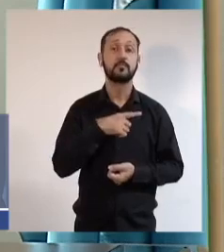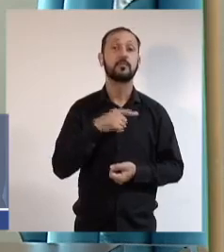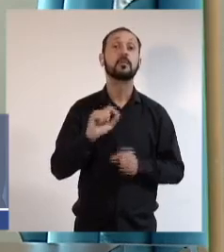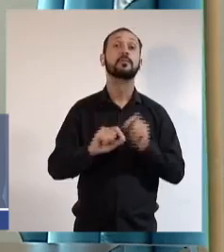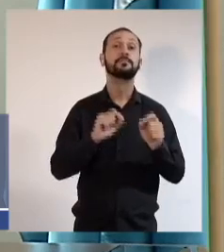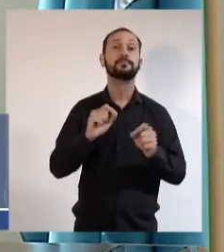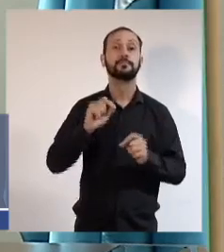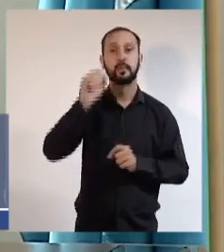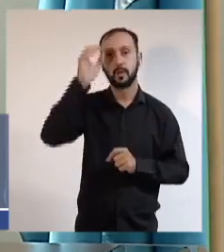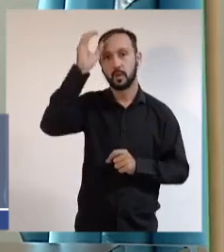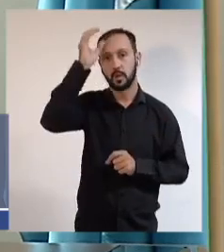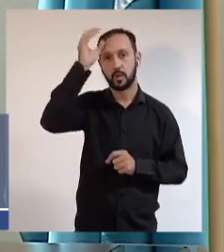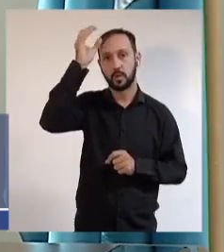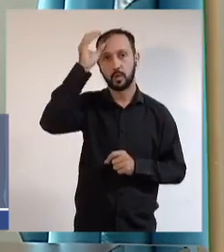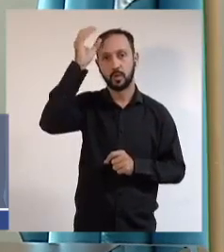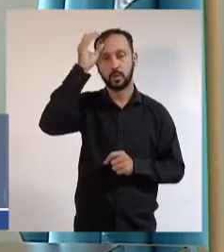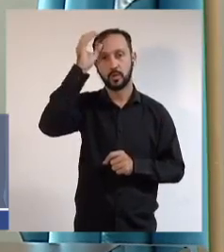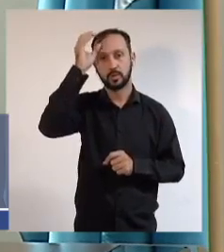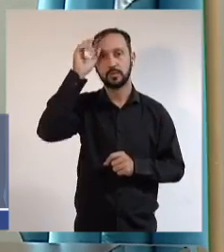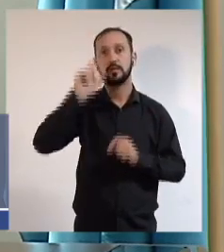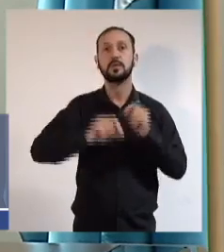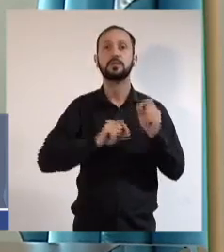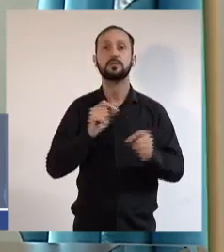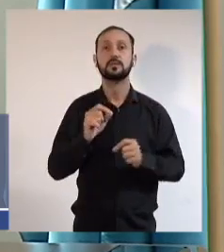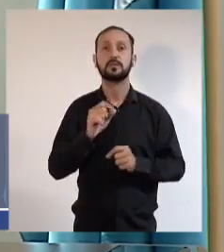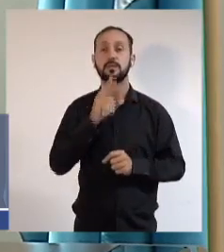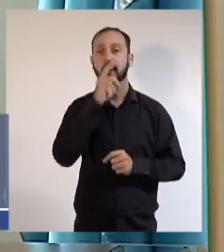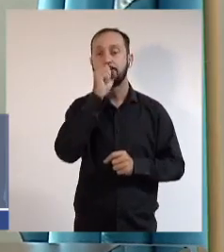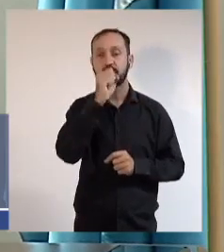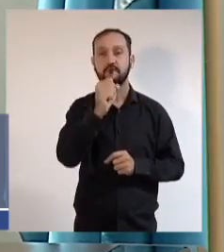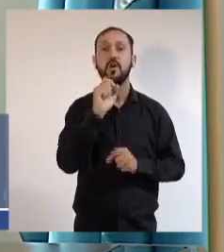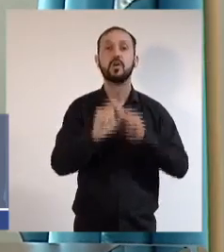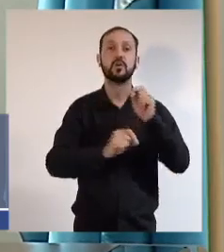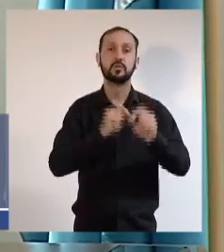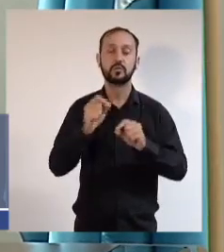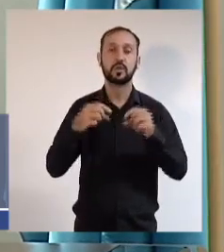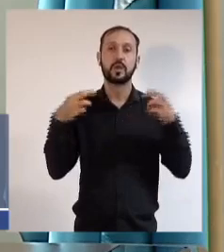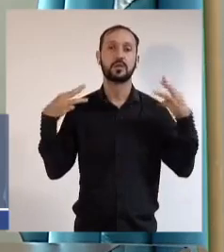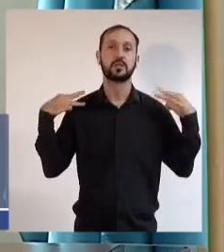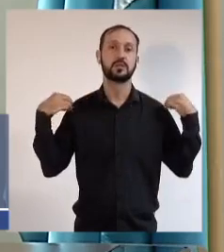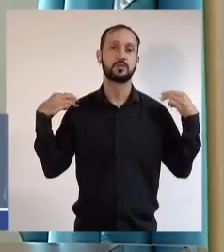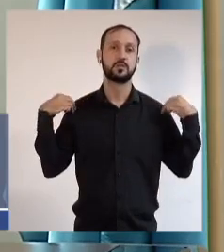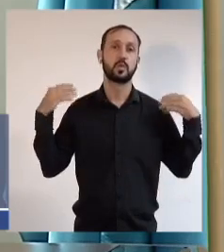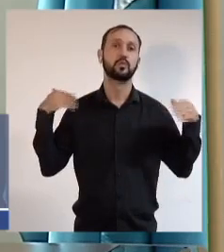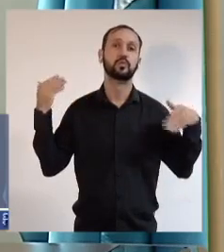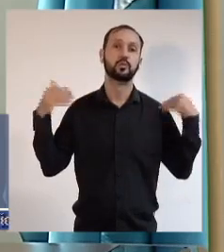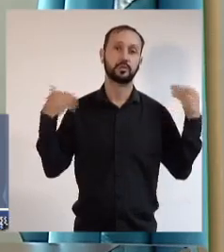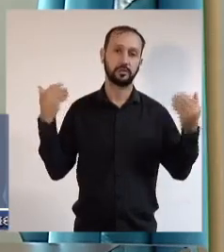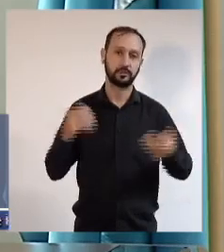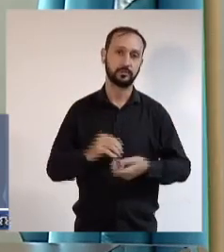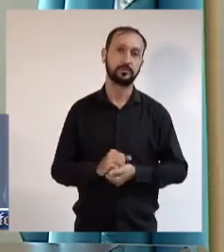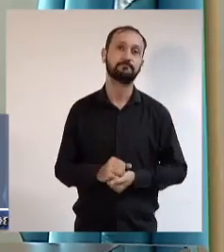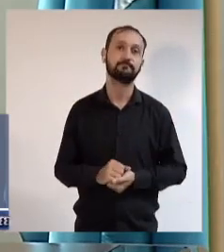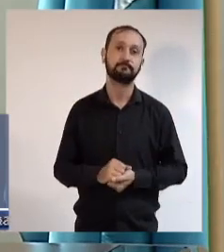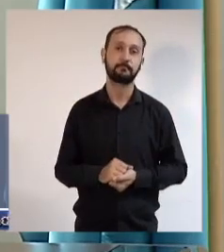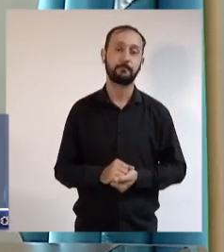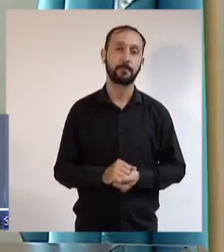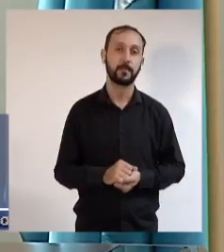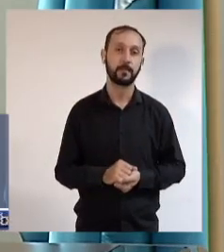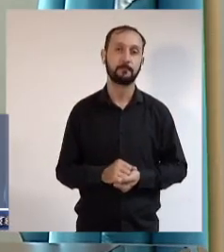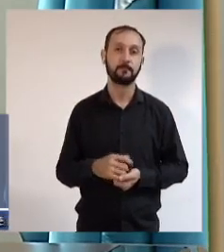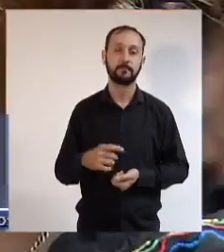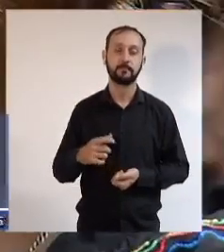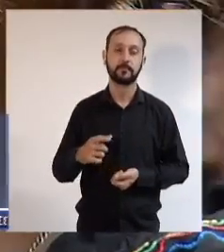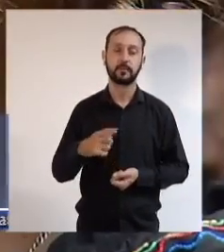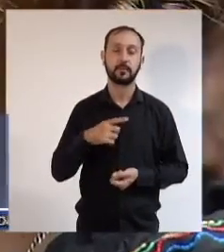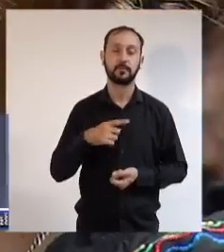consciência da força do turismo para esses parques a geração de